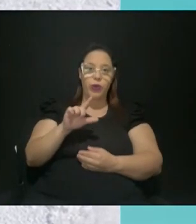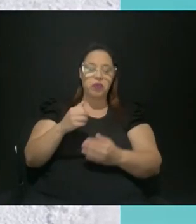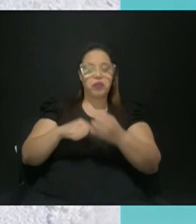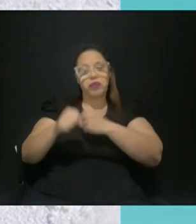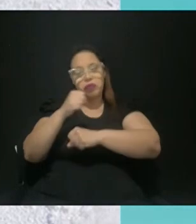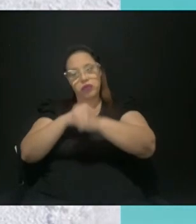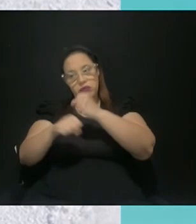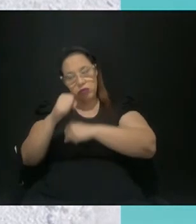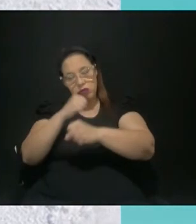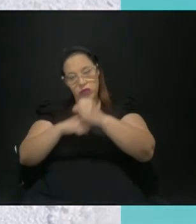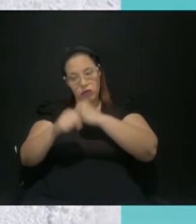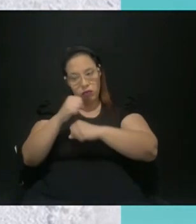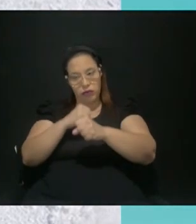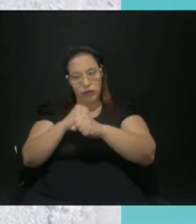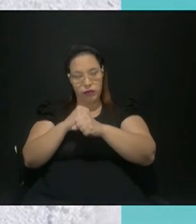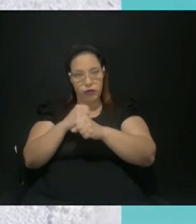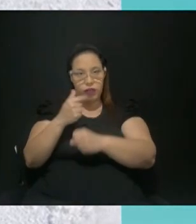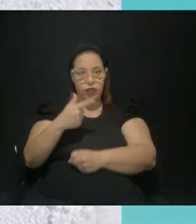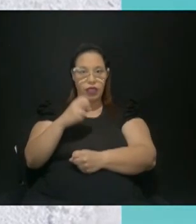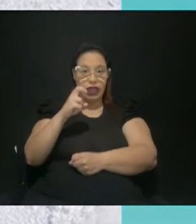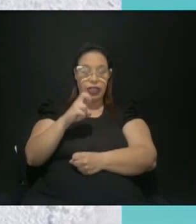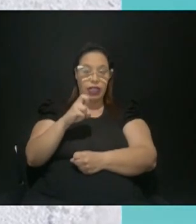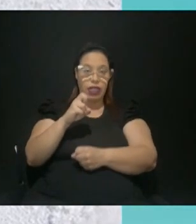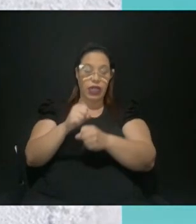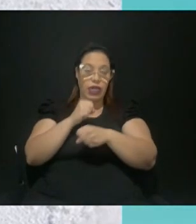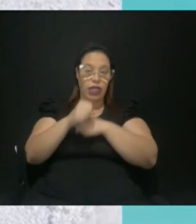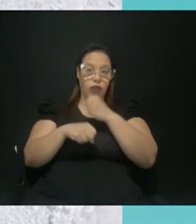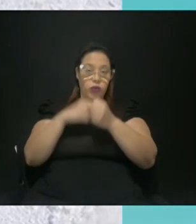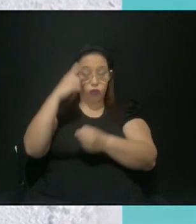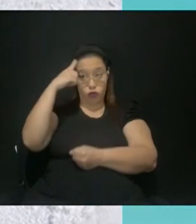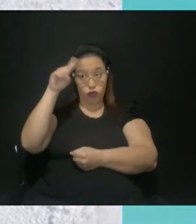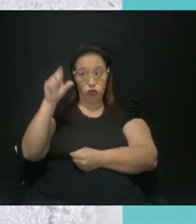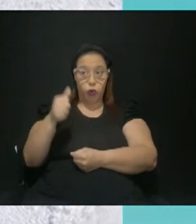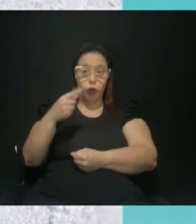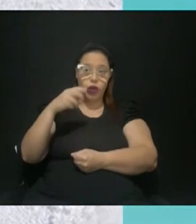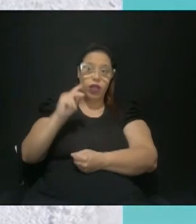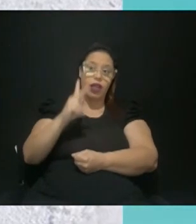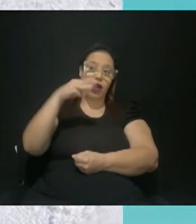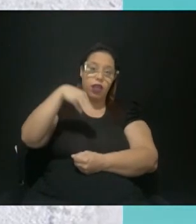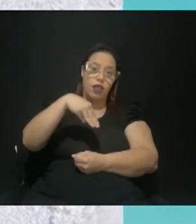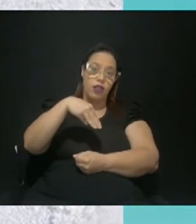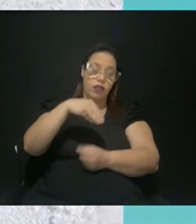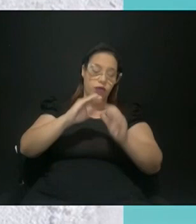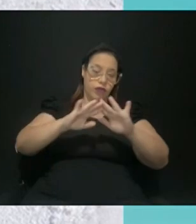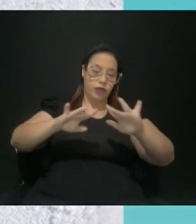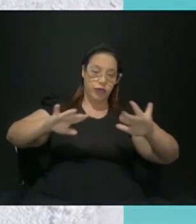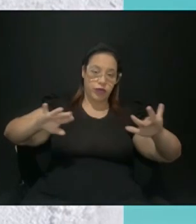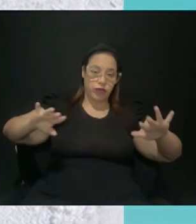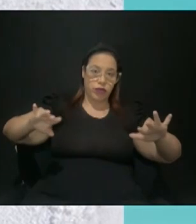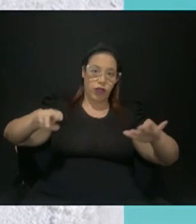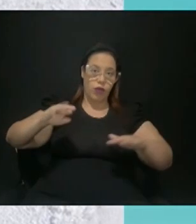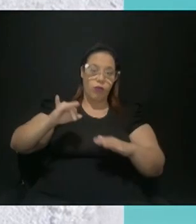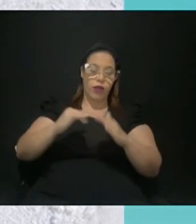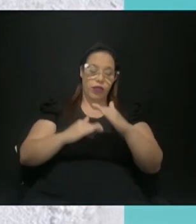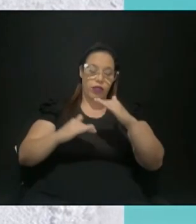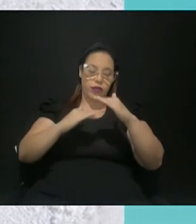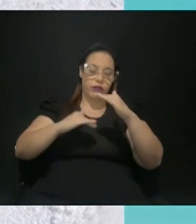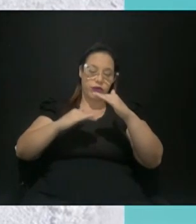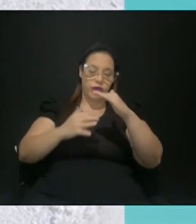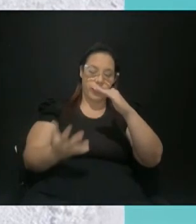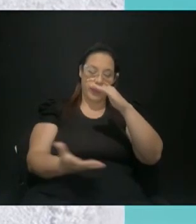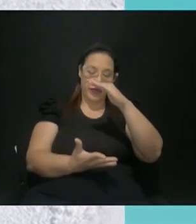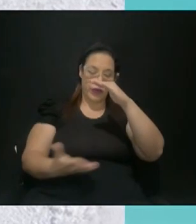anti-horária 15 graus por dia, a pelo menos 1 quilômetro de água separando a sua parte inferior e o fundo do mar, o